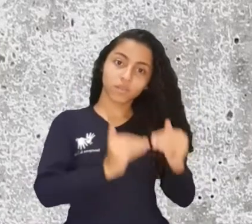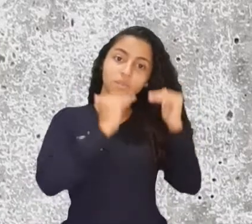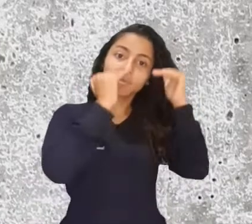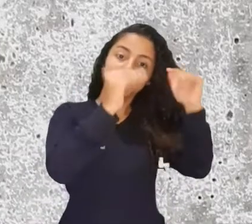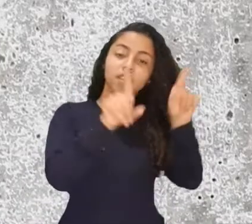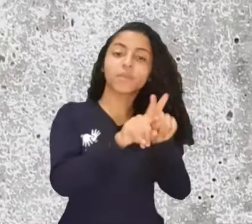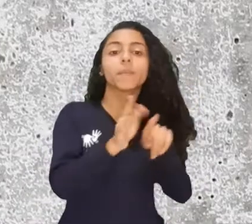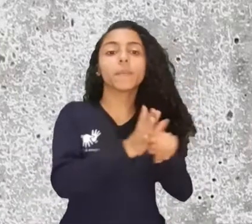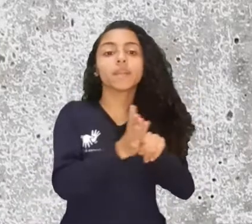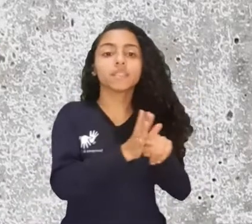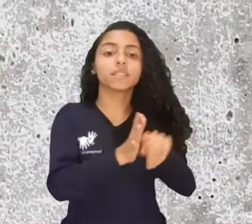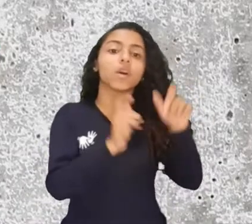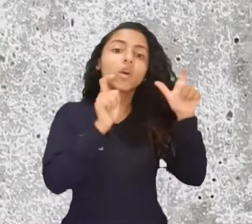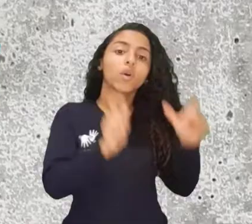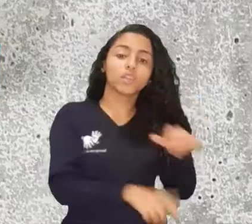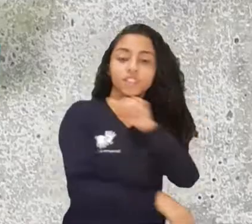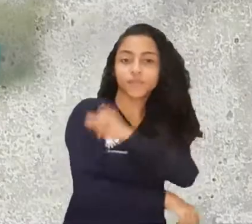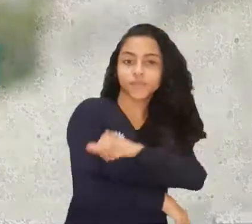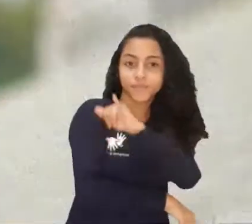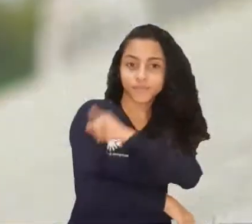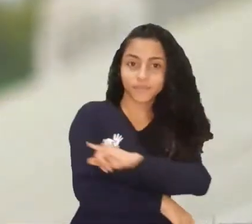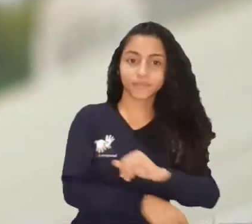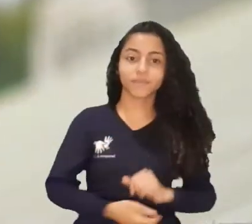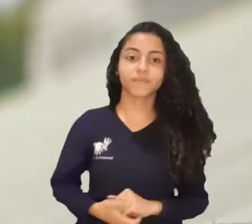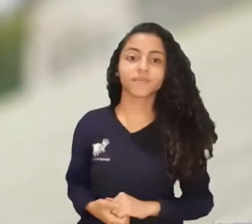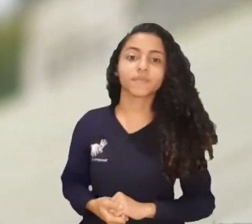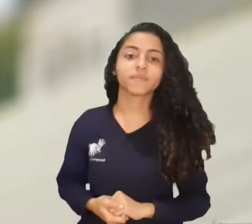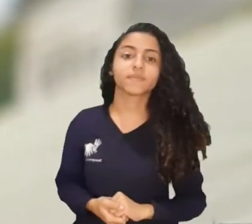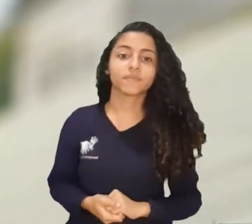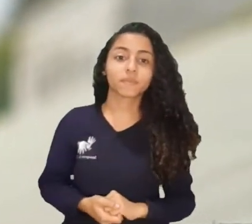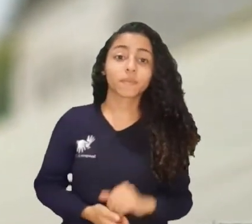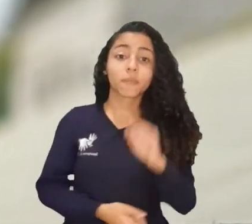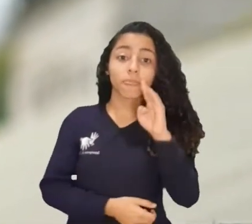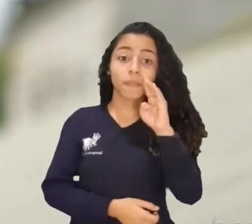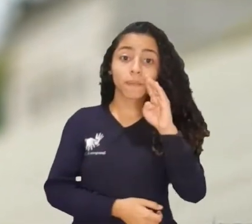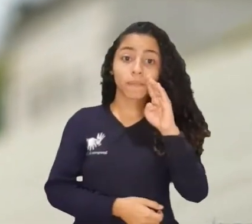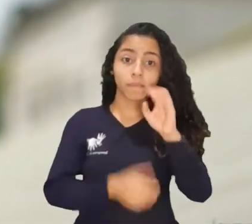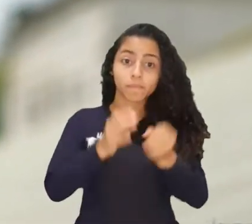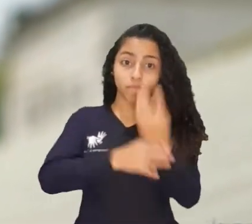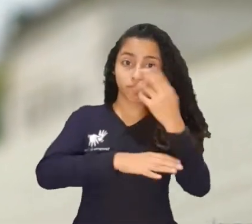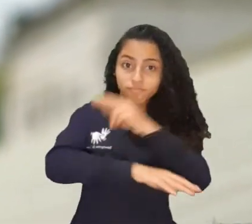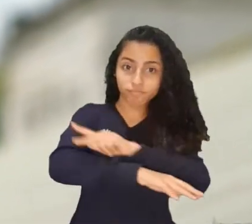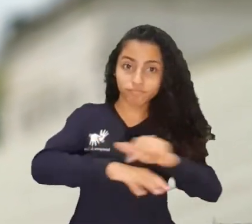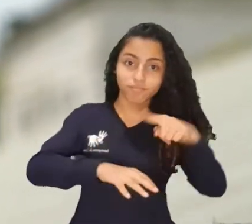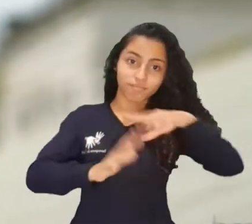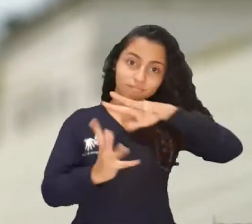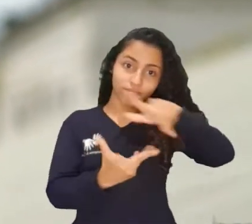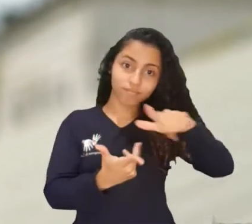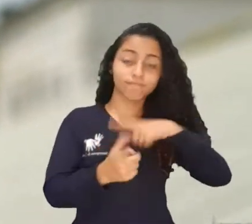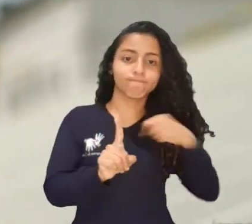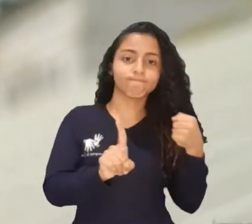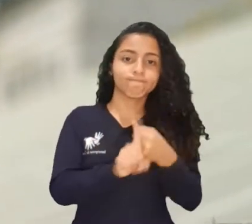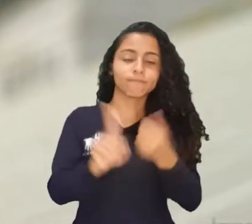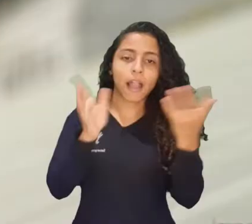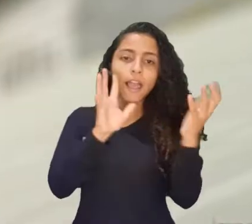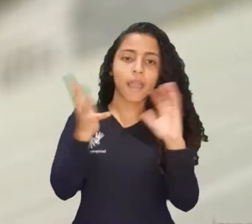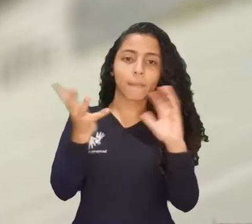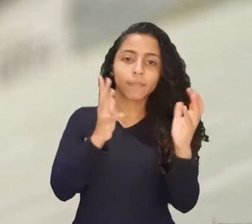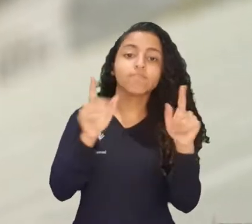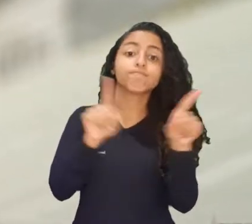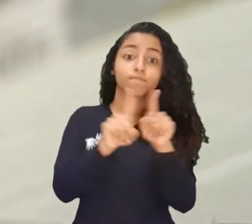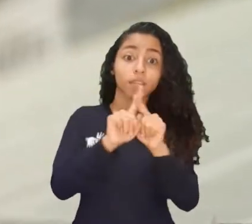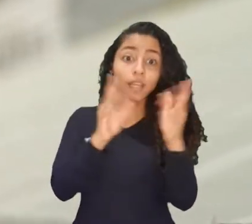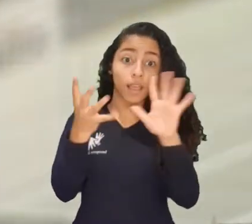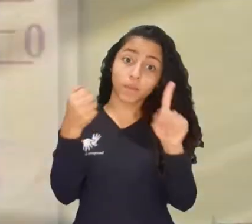superior e pesquisa do Rio de Janeiro. A biodiversidade em nosso planeta é fortemente afetada pelo clima, assim